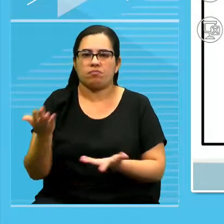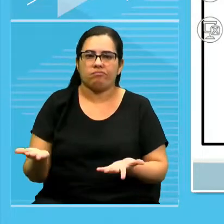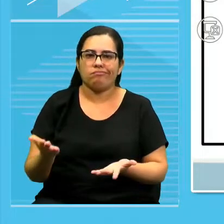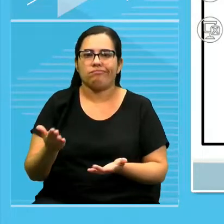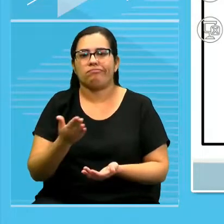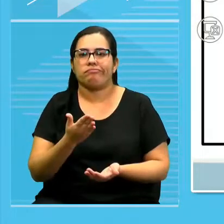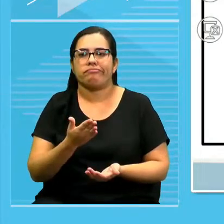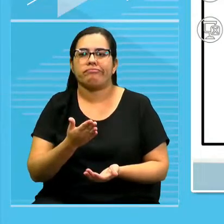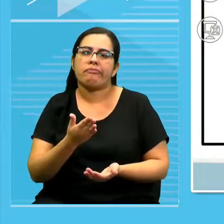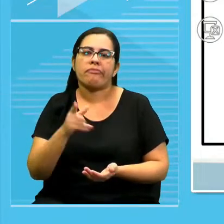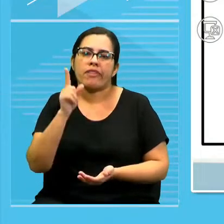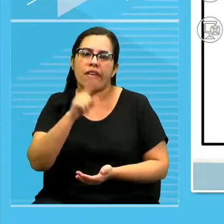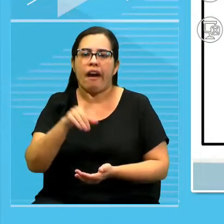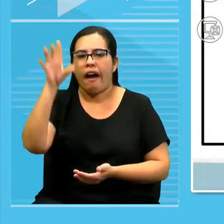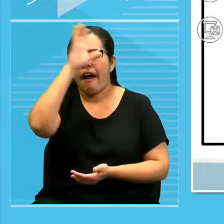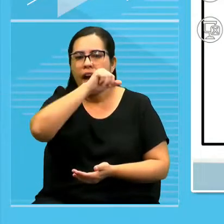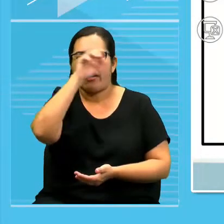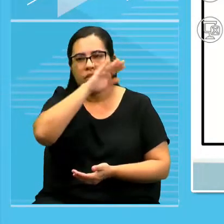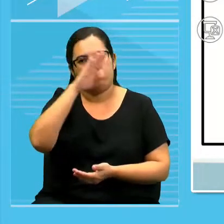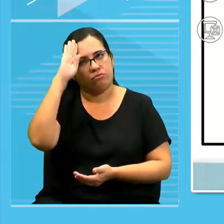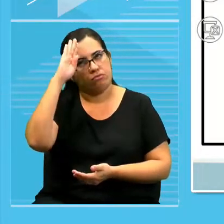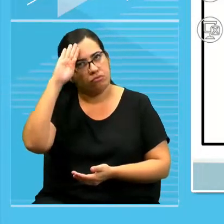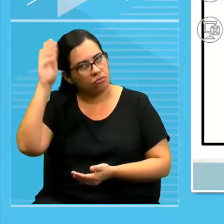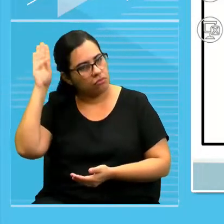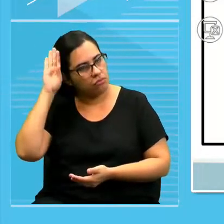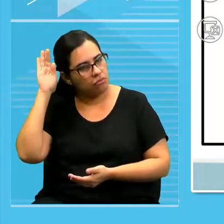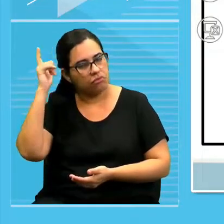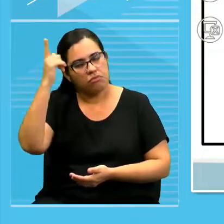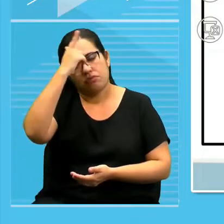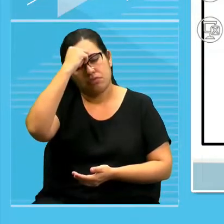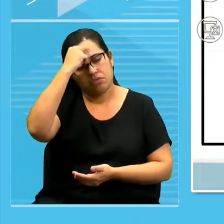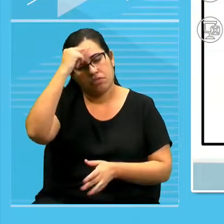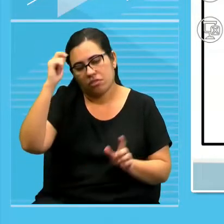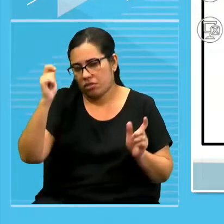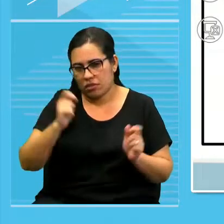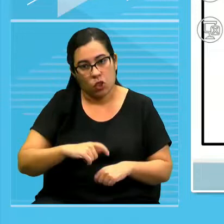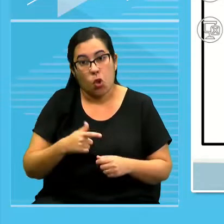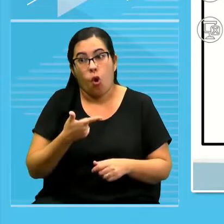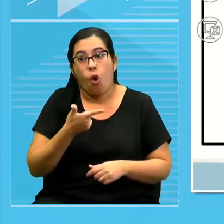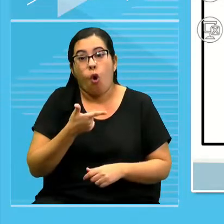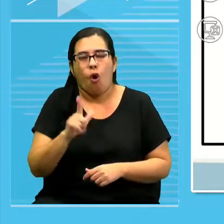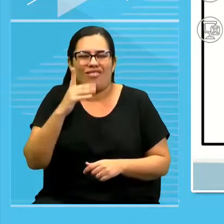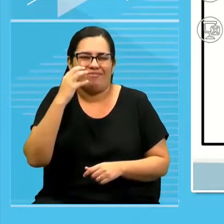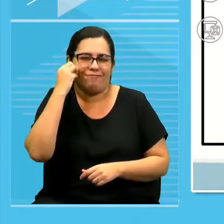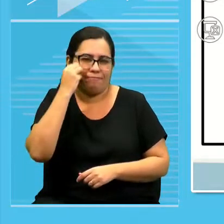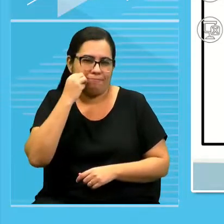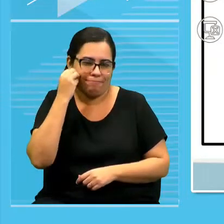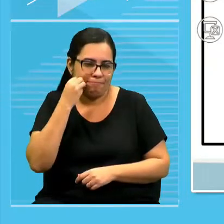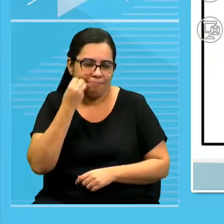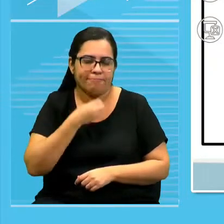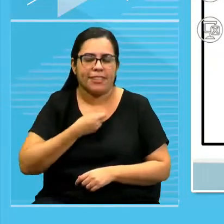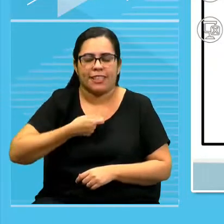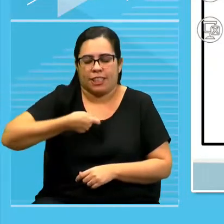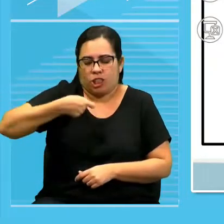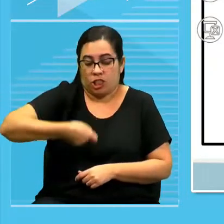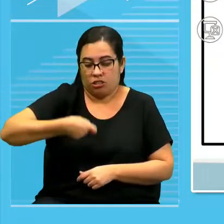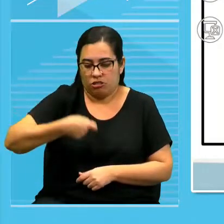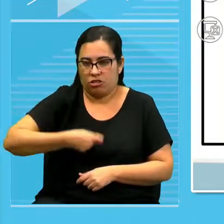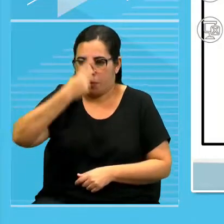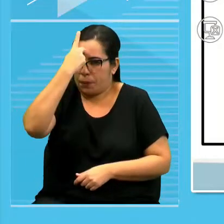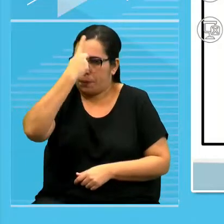ensino superior que é uma outra experiência vai exigir ainda mais de ti compromisso contigo mesmo